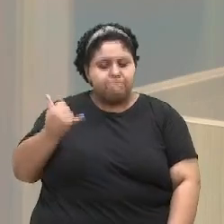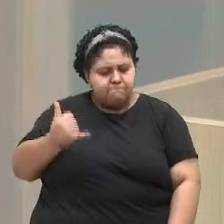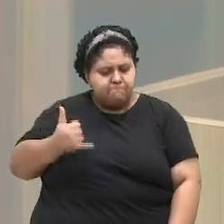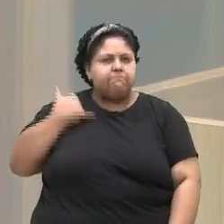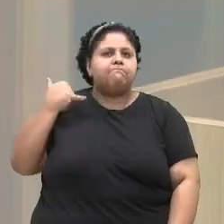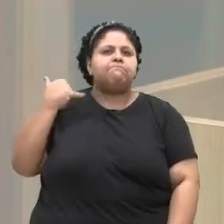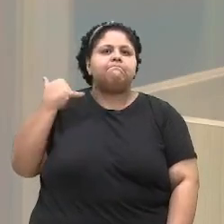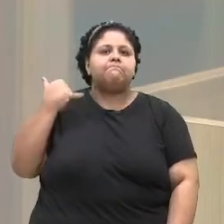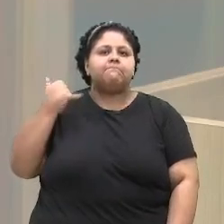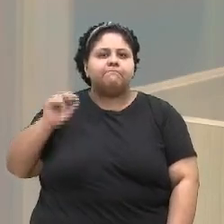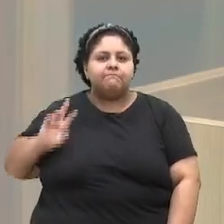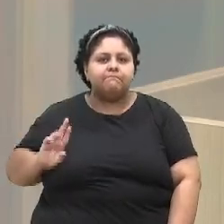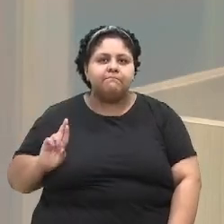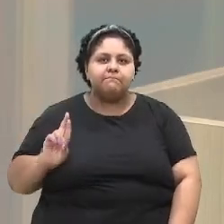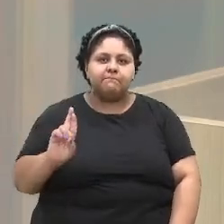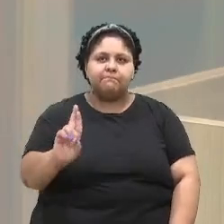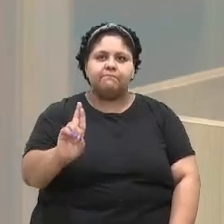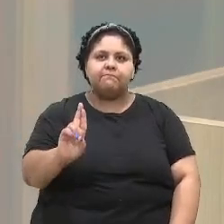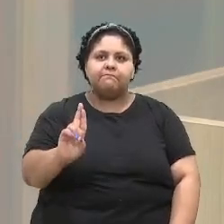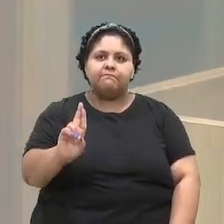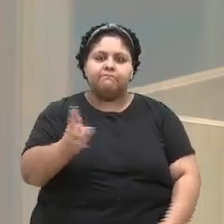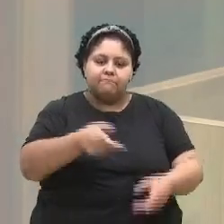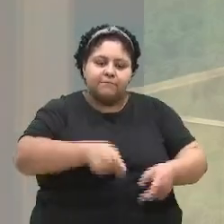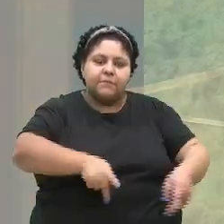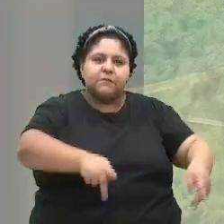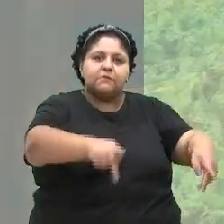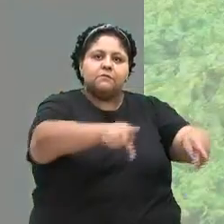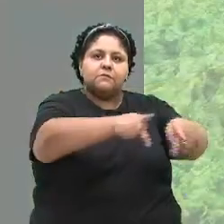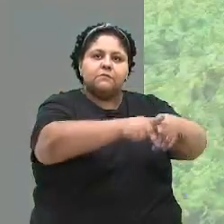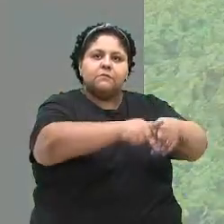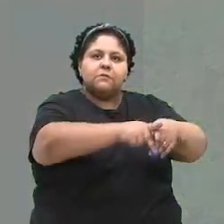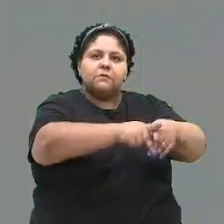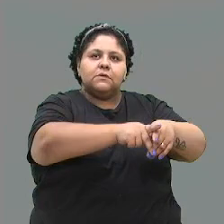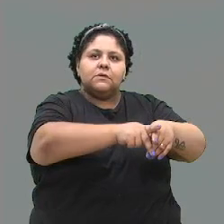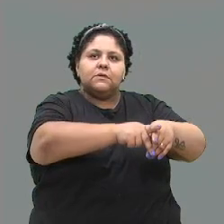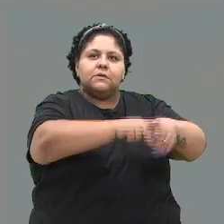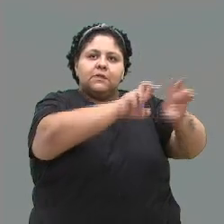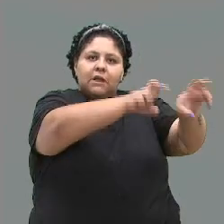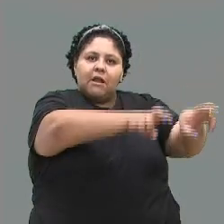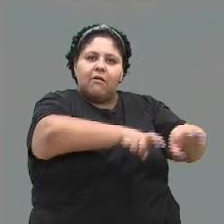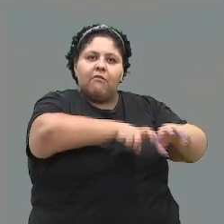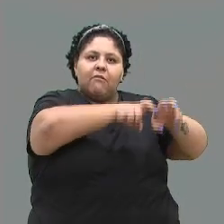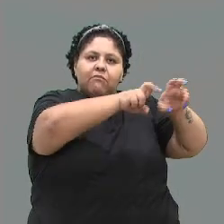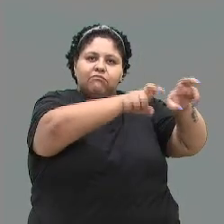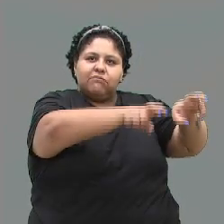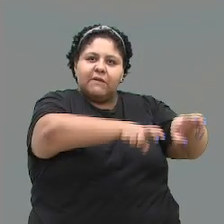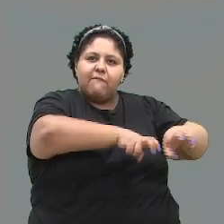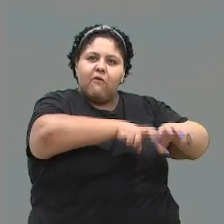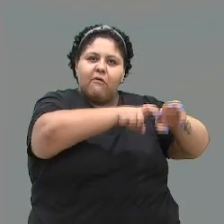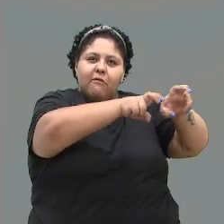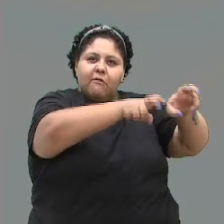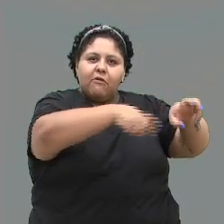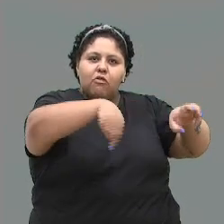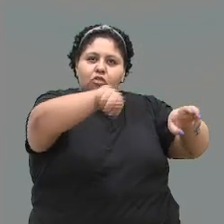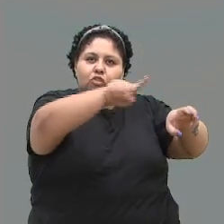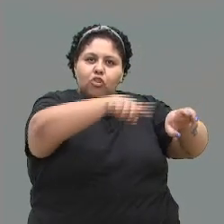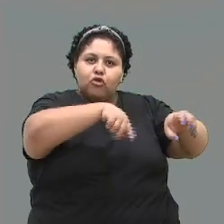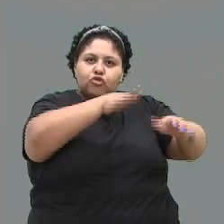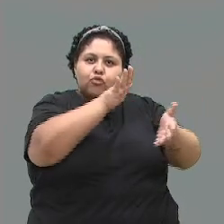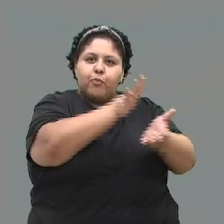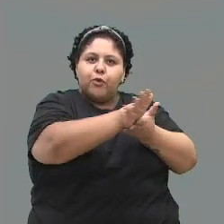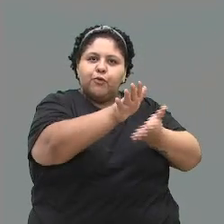de representar esse povo o povo da lavoura o povo da roça o nosso